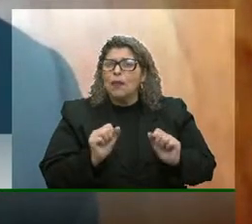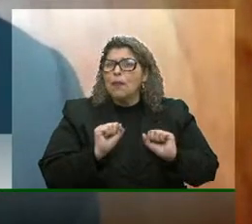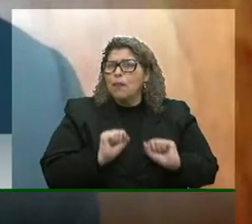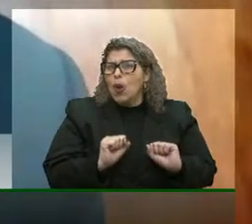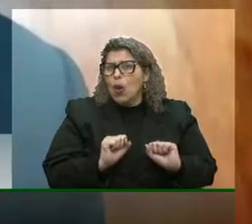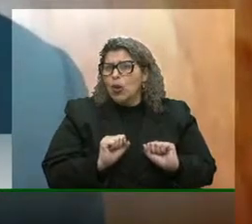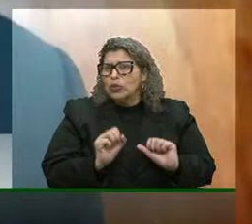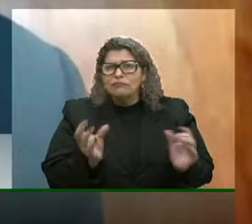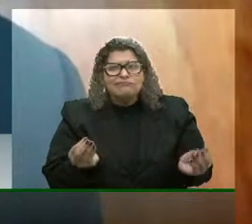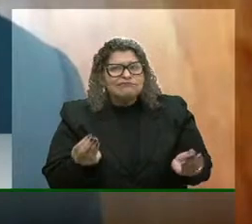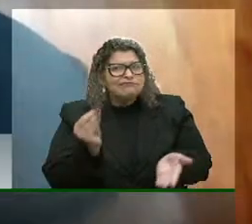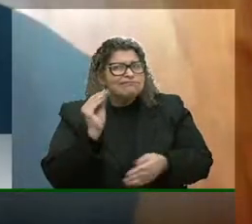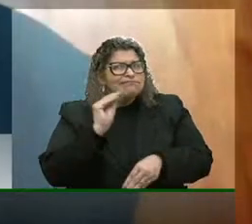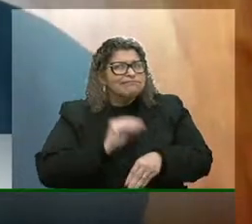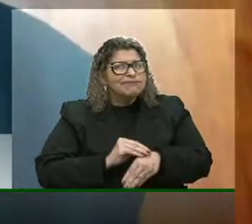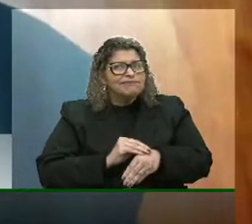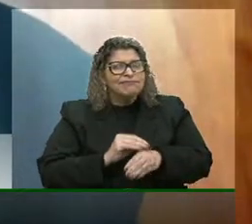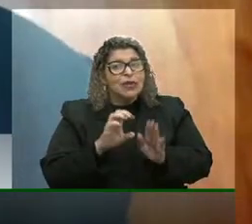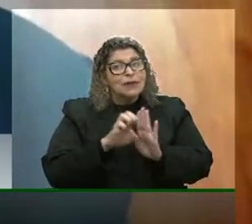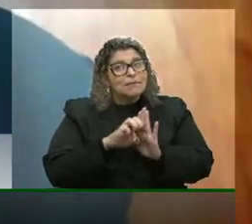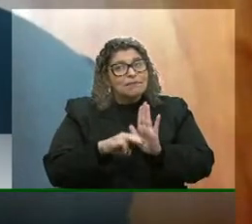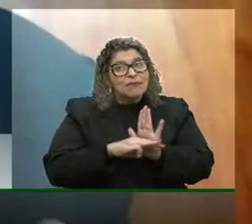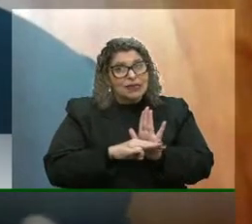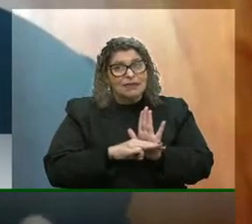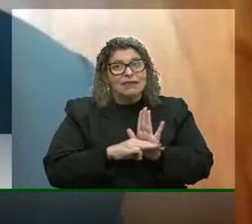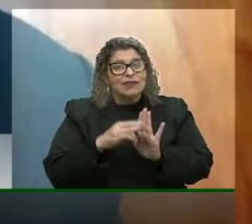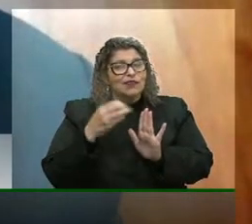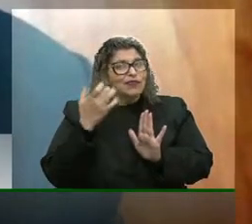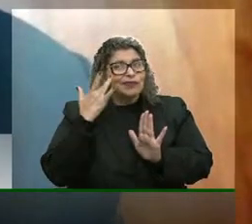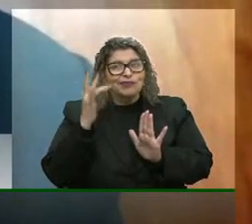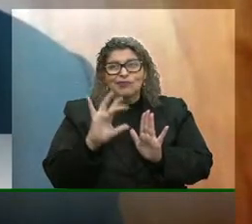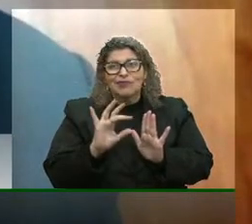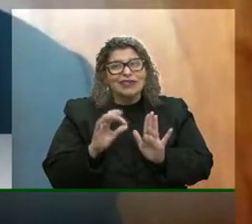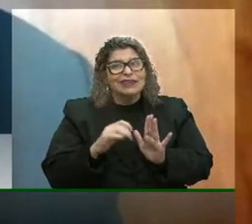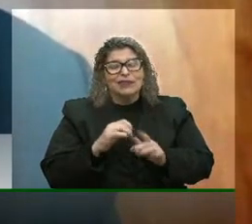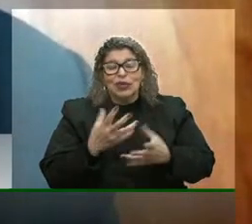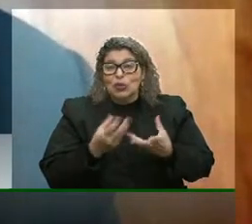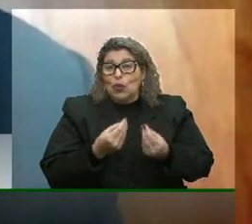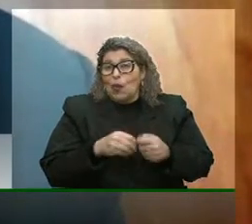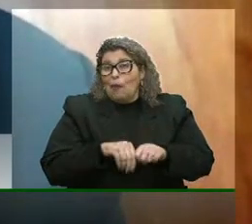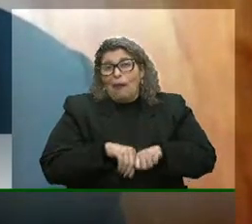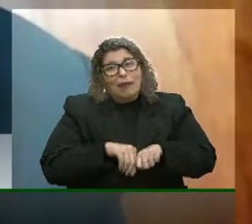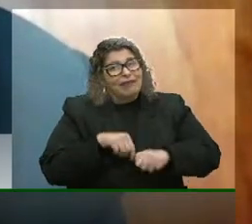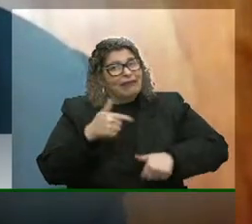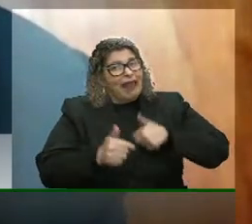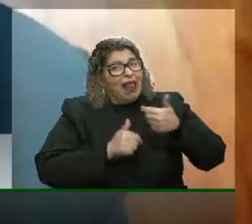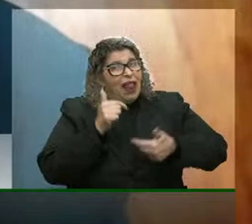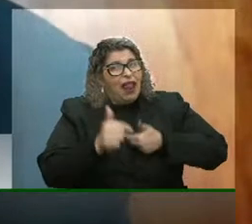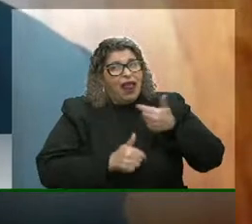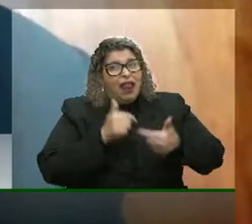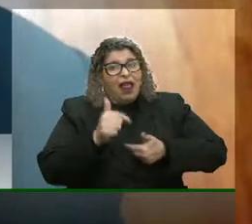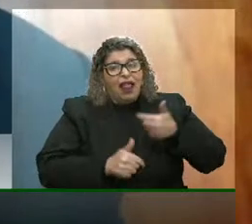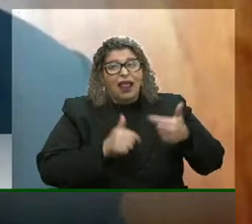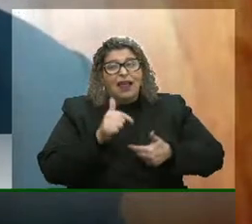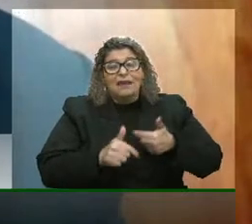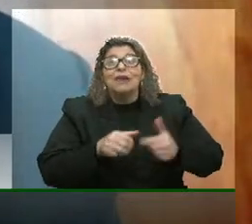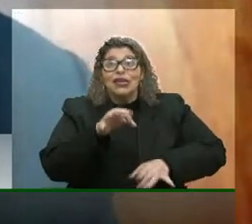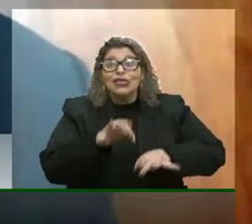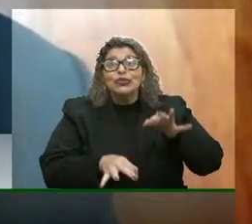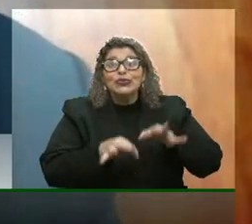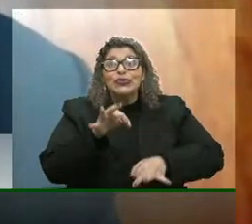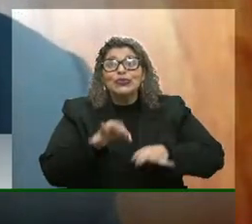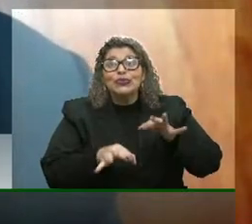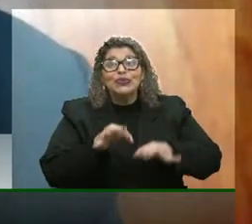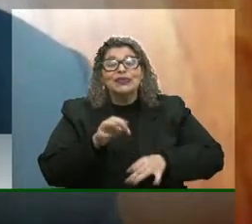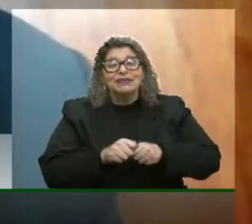nisso esse tipo de emenda. Eu te confesso que estou com tantos afazeres aqui, mas a causa é justa. A causa